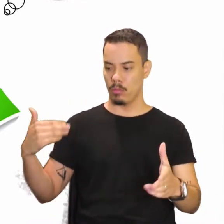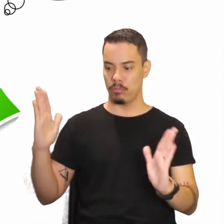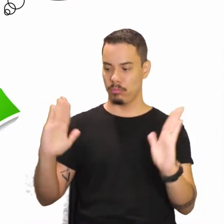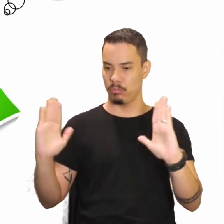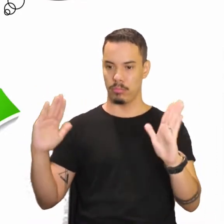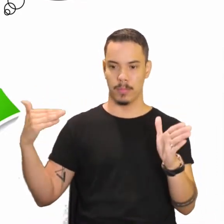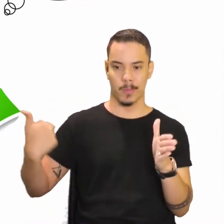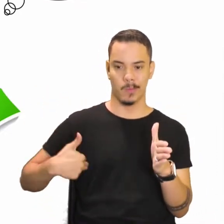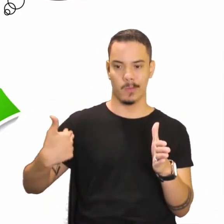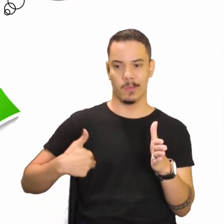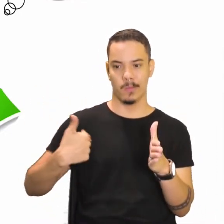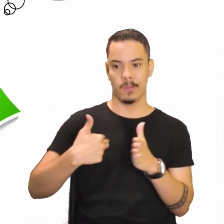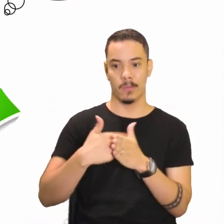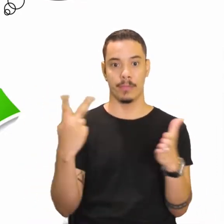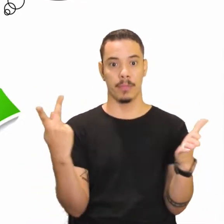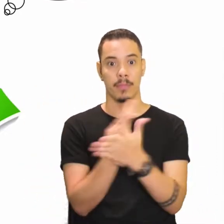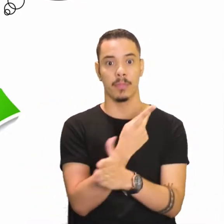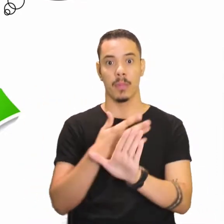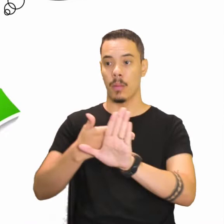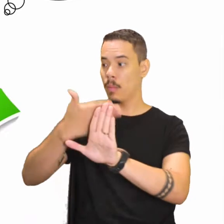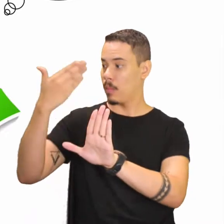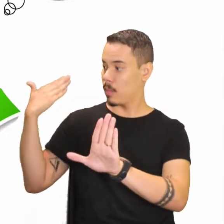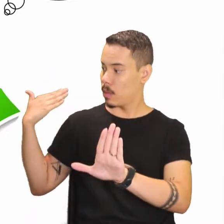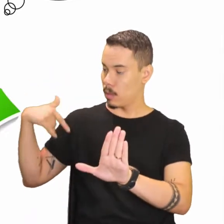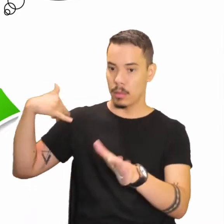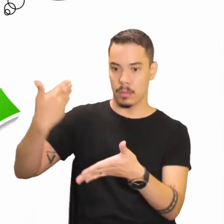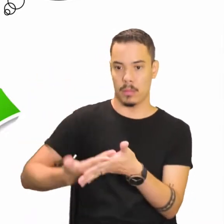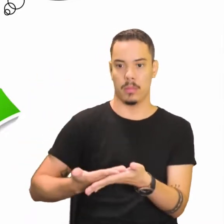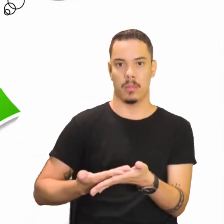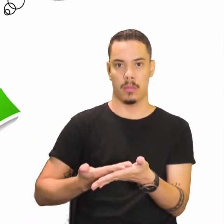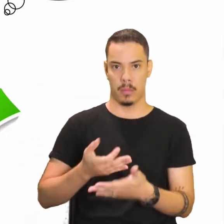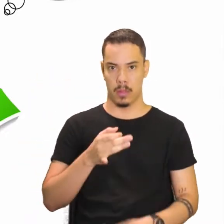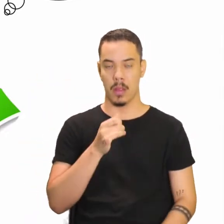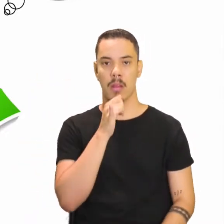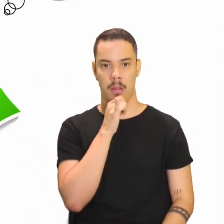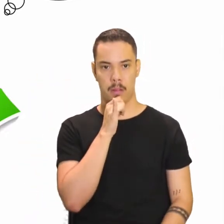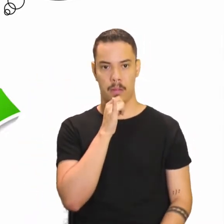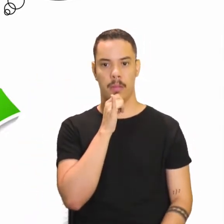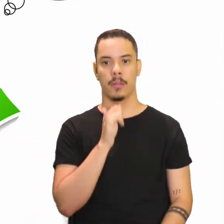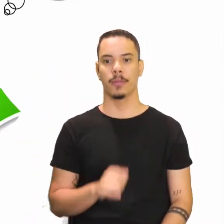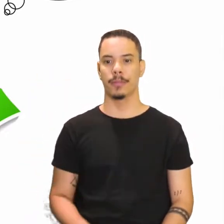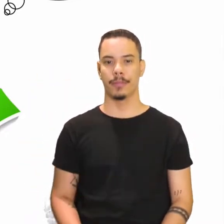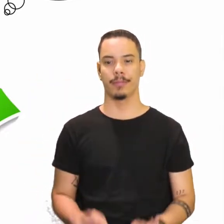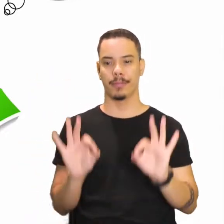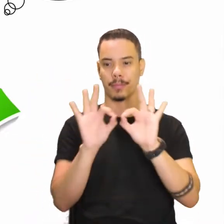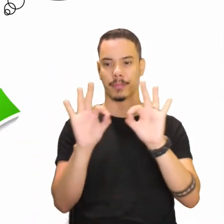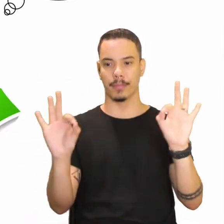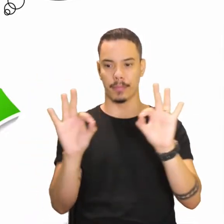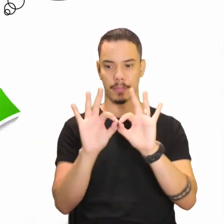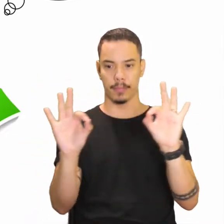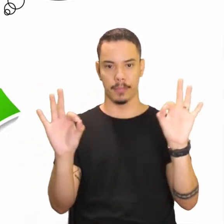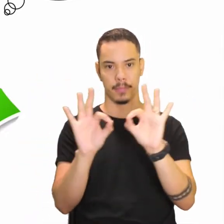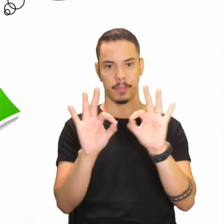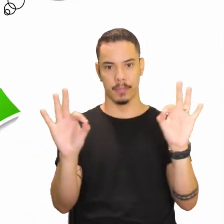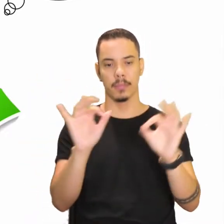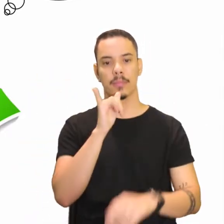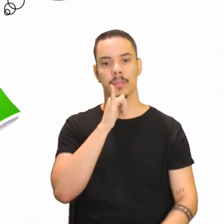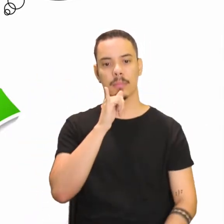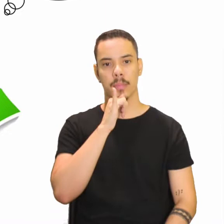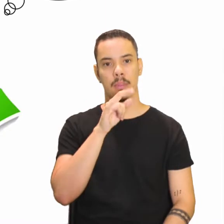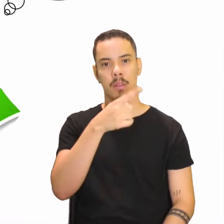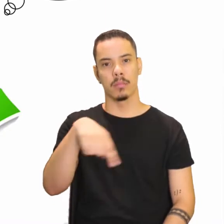bom? Tempo passado, tá certo? Olha só, na frase aqui, neste exemplo, você